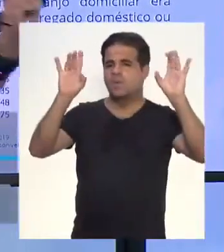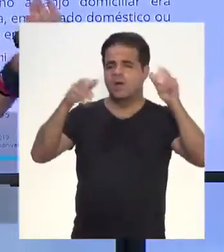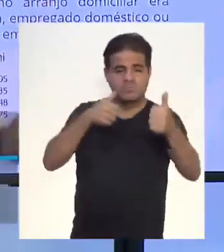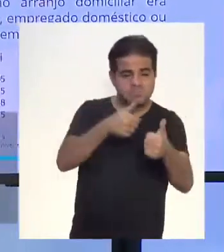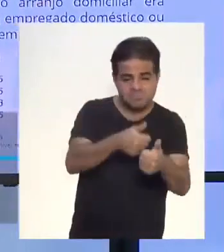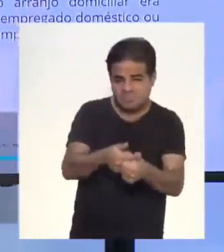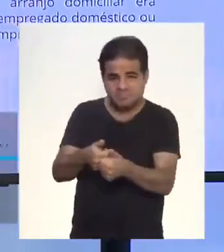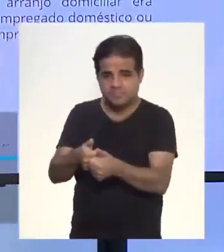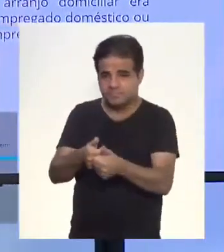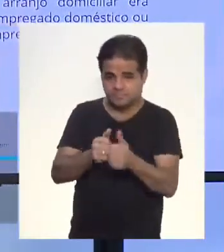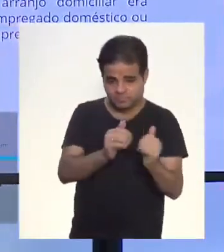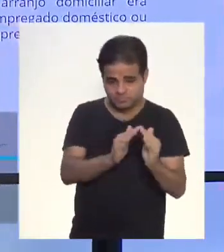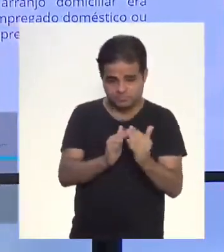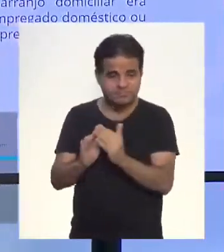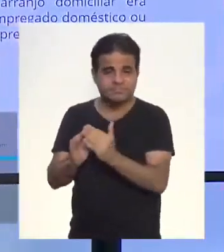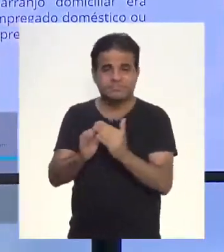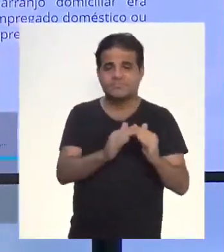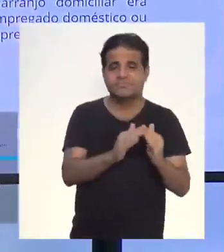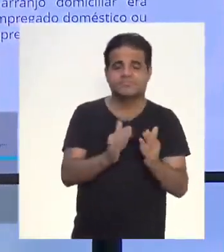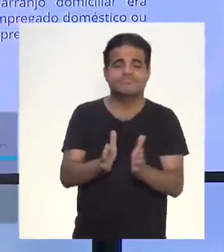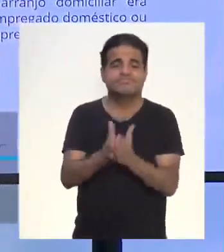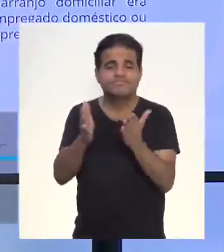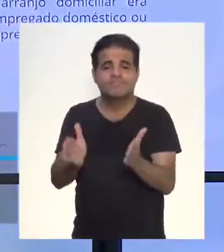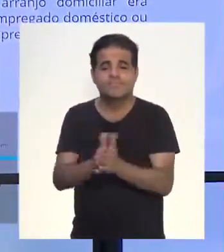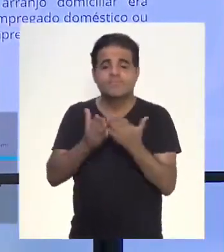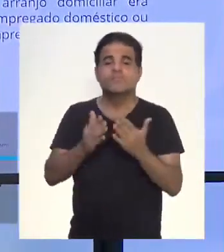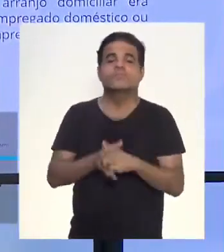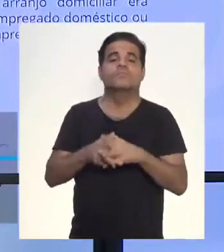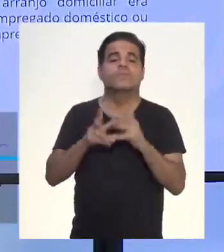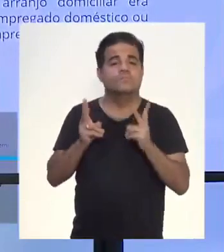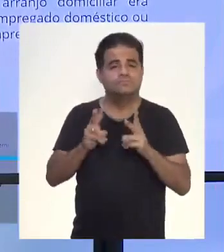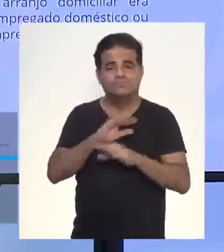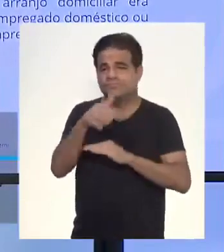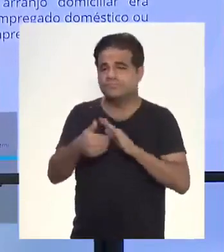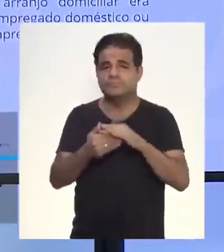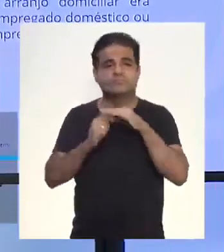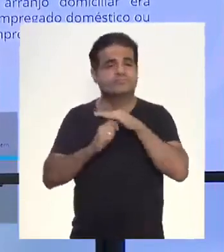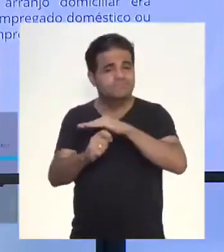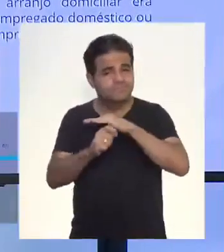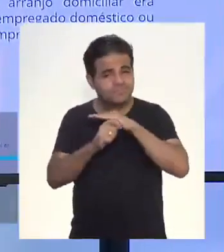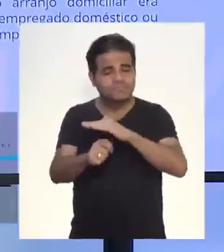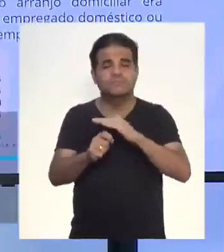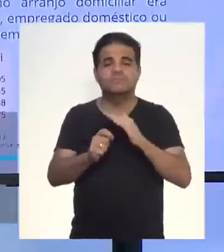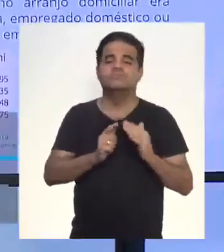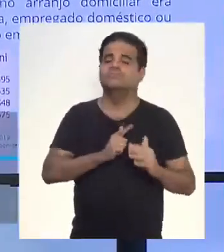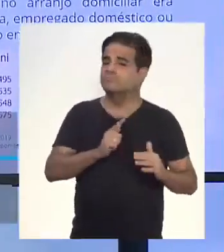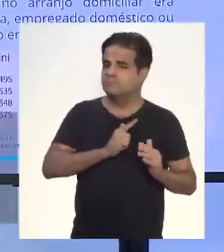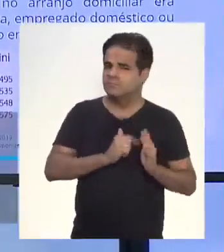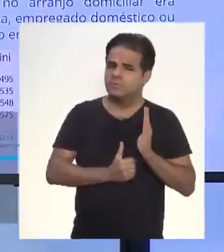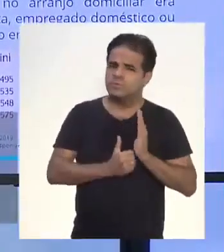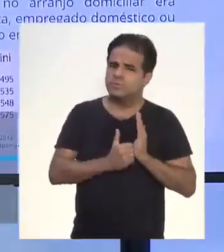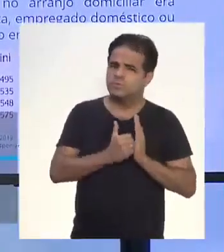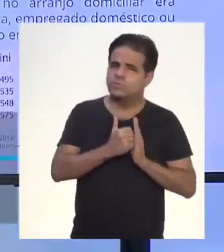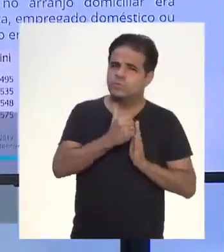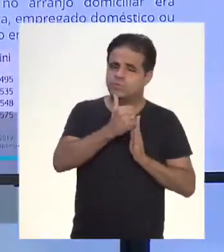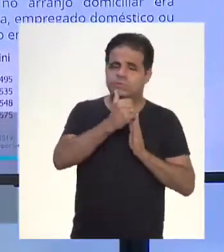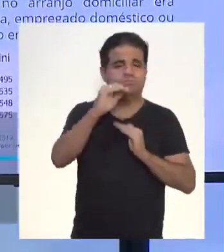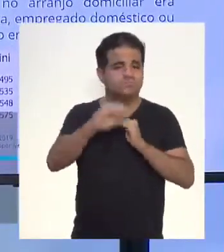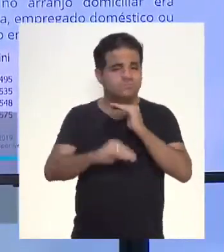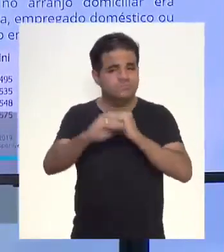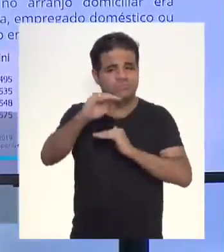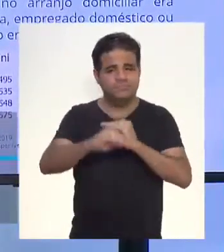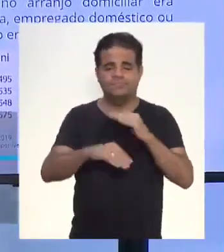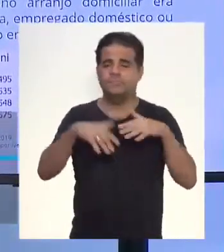em comunidades carentes. Então, justamente, mesmo com todo esse investimento, a gente ainda tem um grau muito elevado de